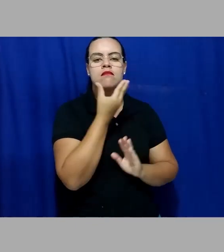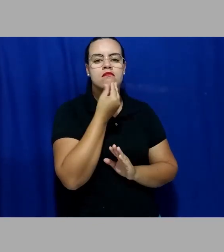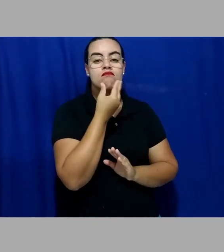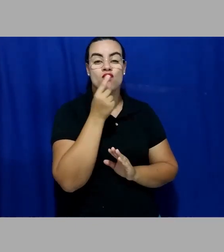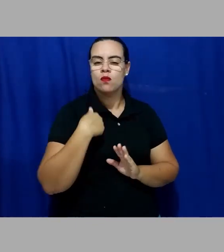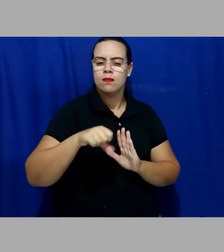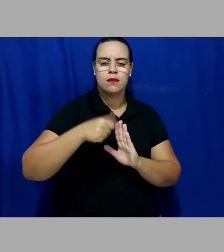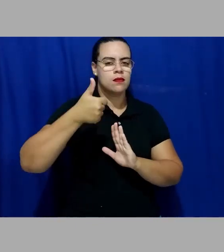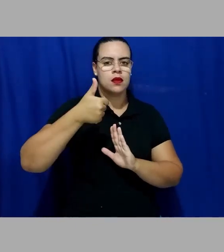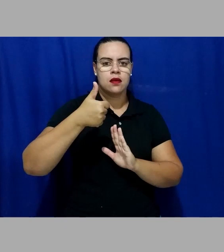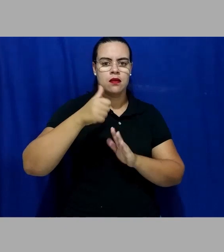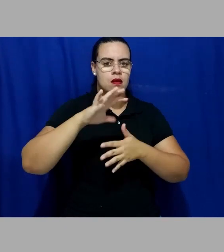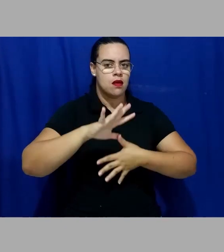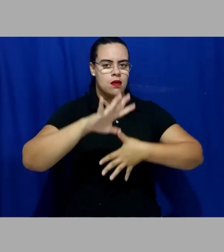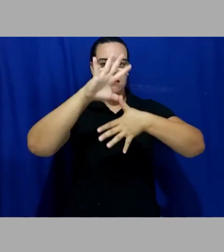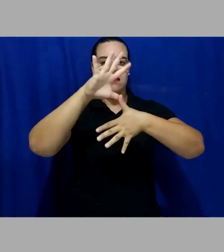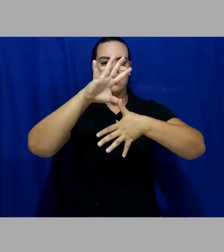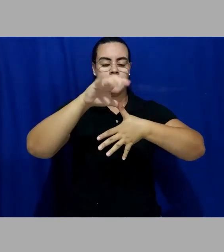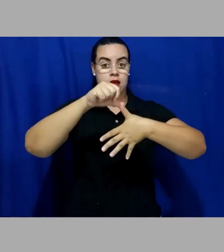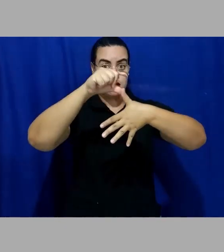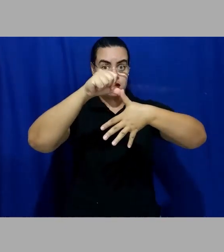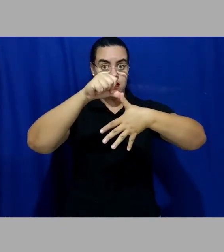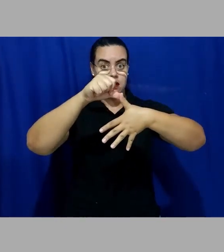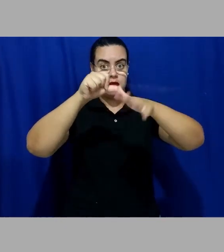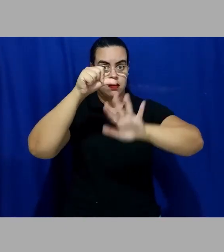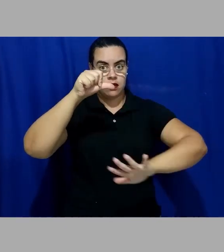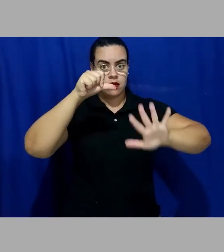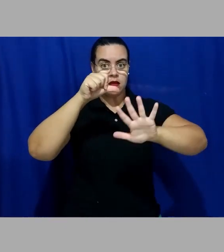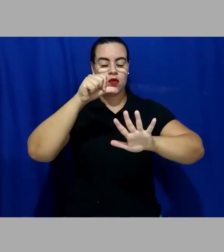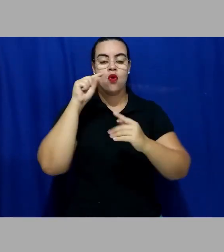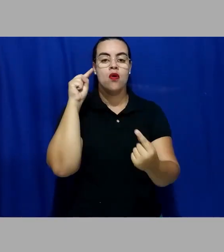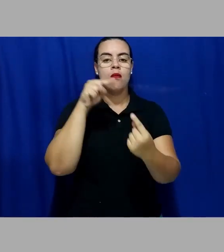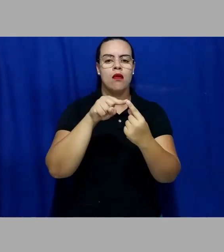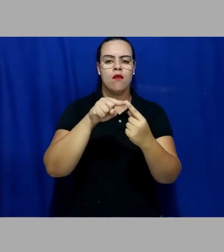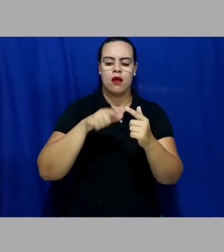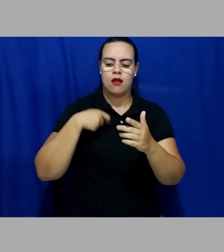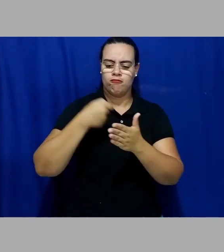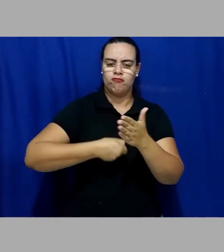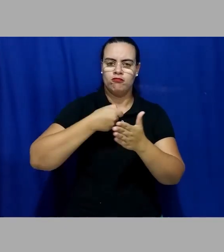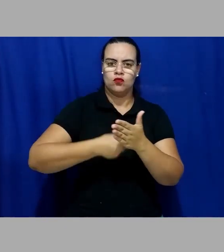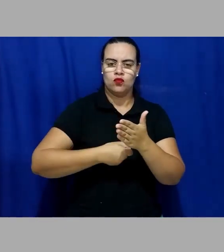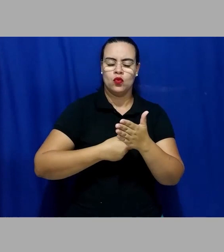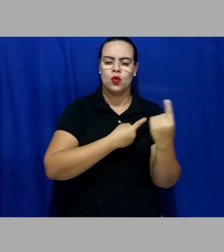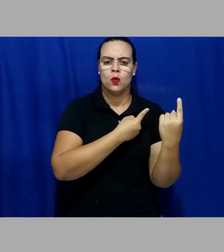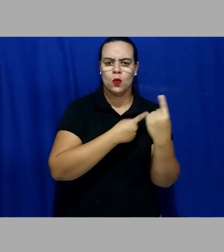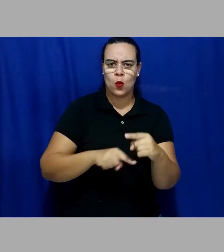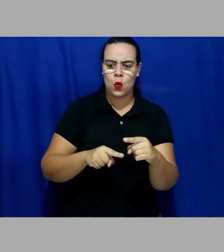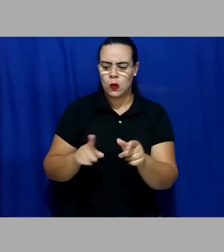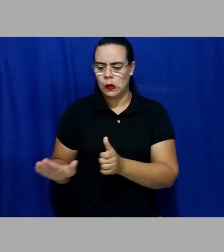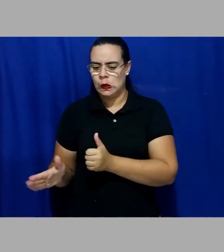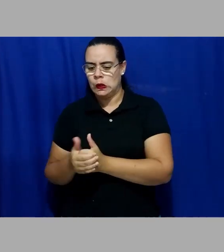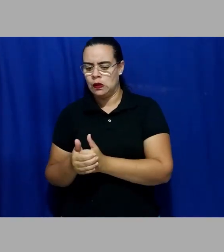Artistas Transmasculines, o primeiro da América Latina, que tem como objetivo lutar contra